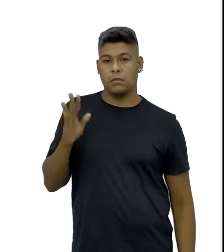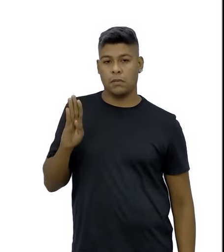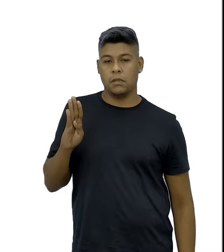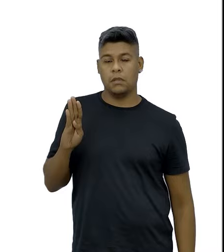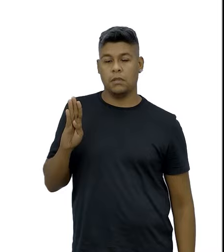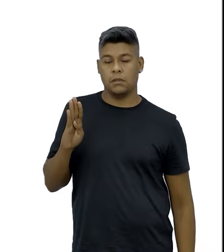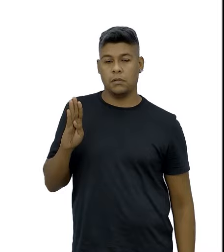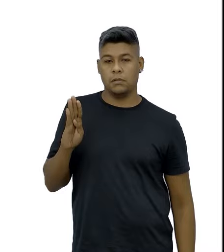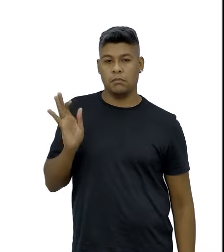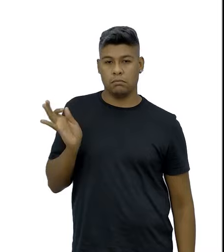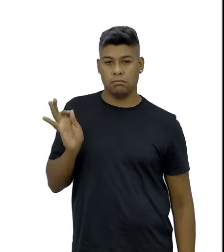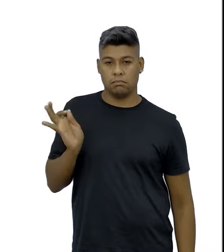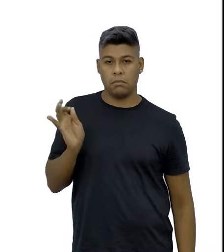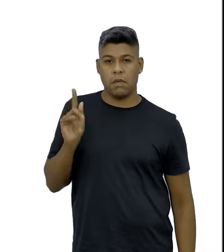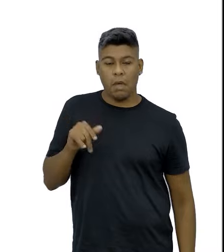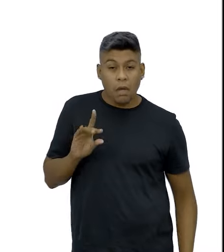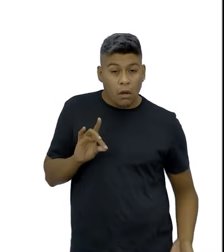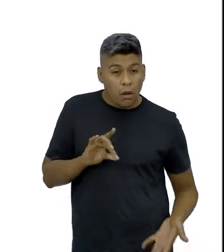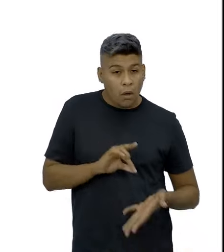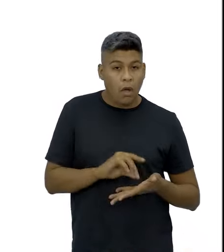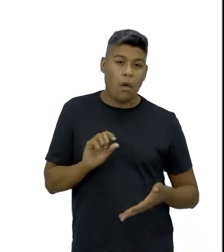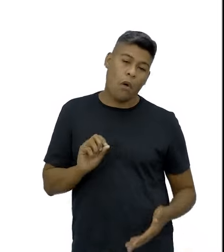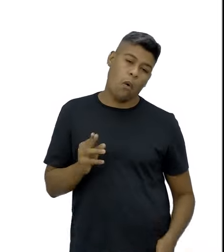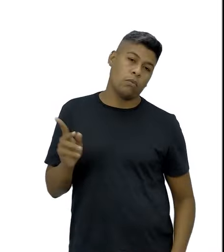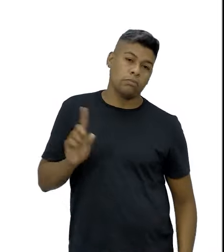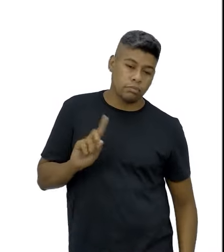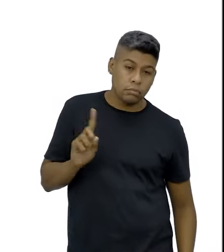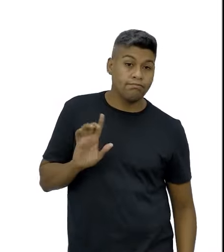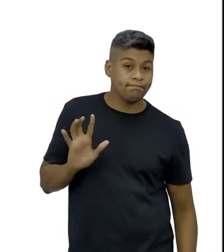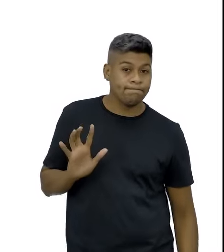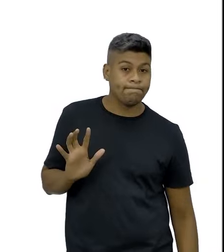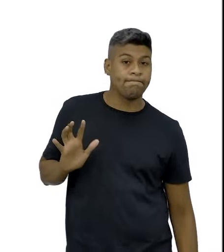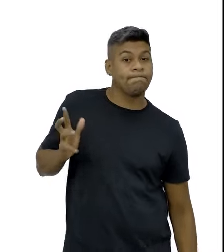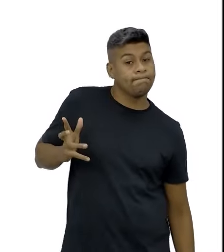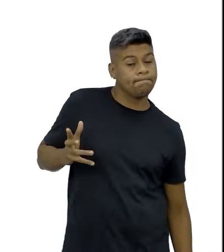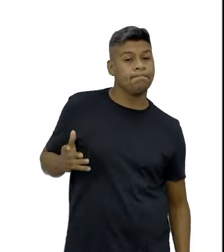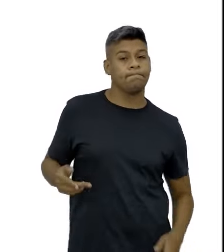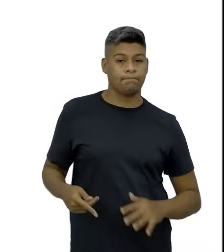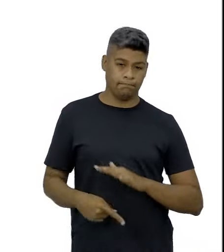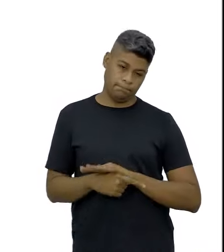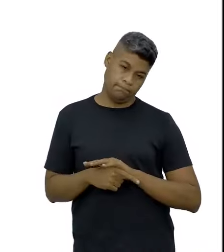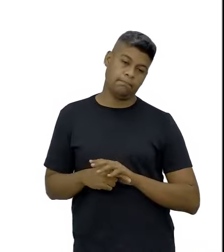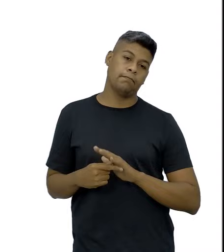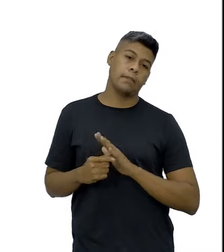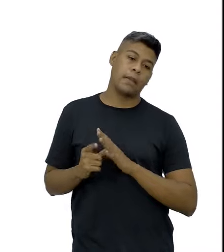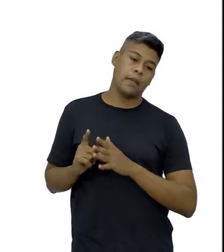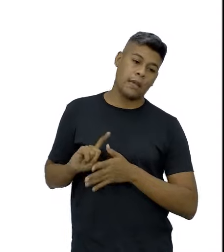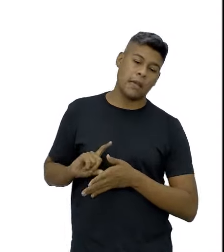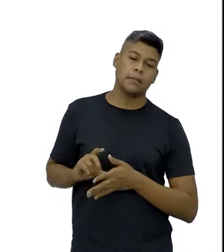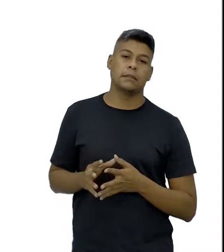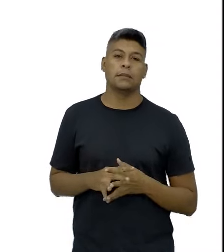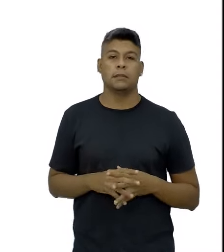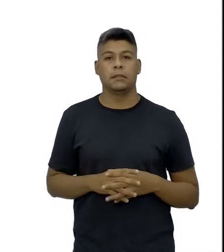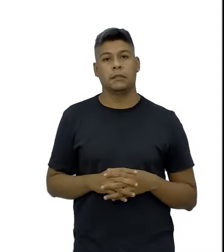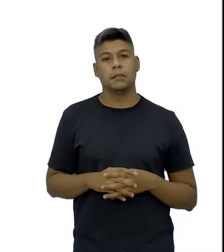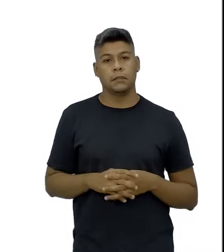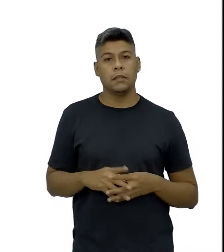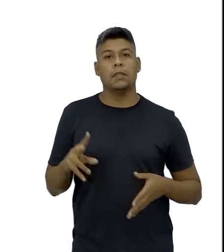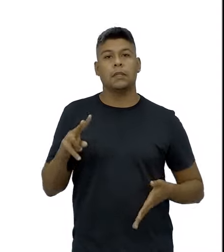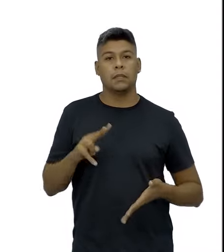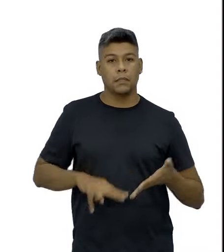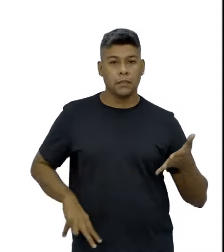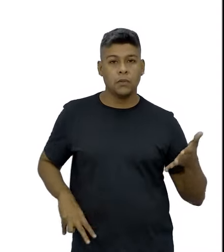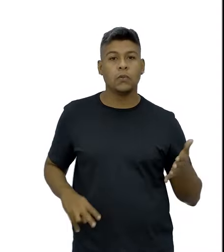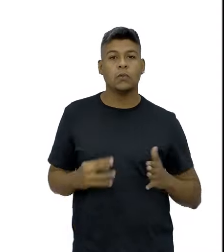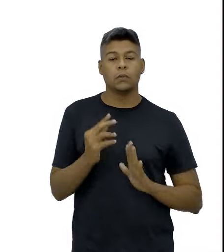15LP02B, que é confirmar ou não antecipações e inferências realizadas antes, durante a leitura